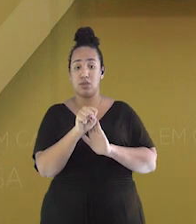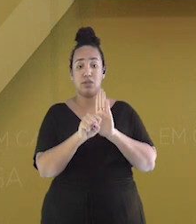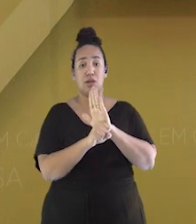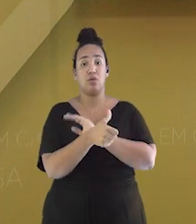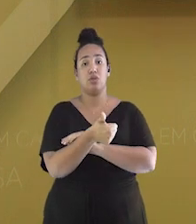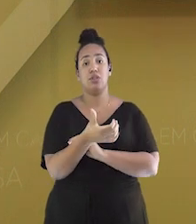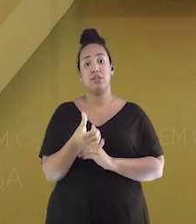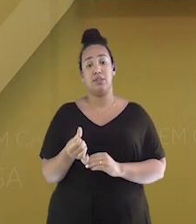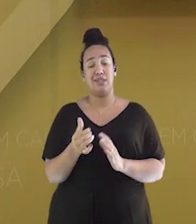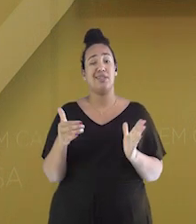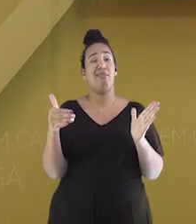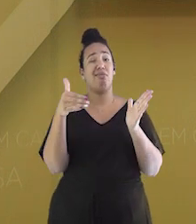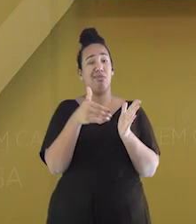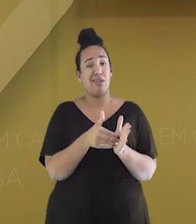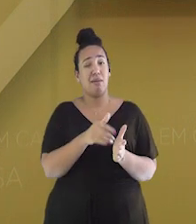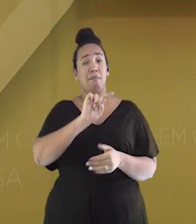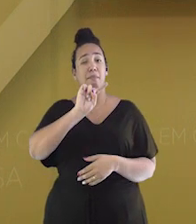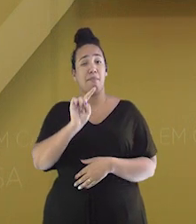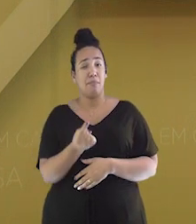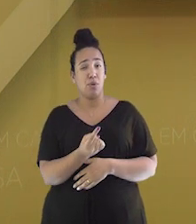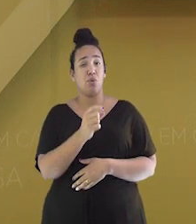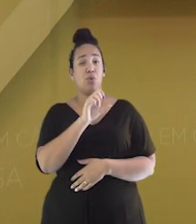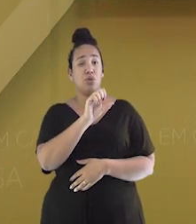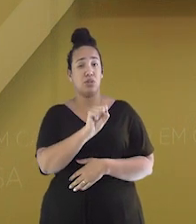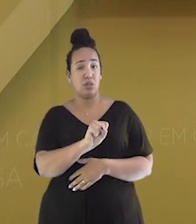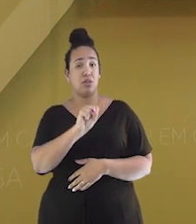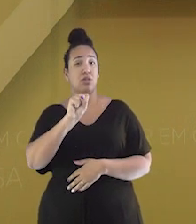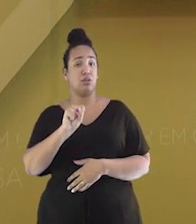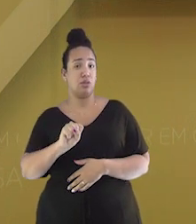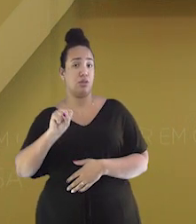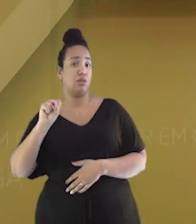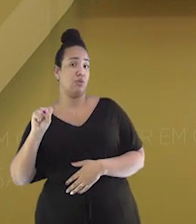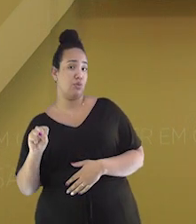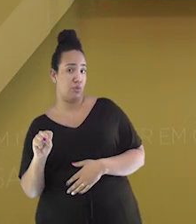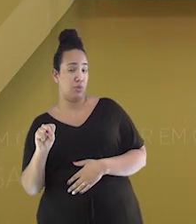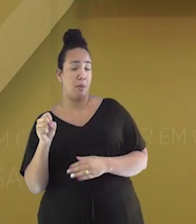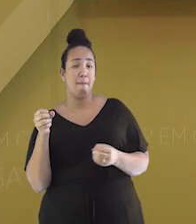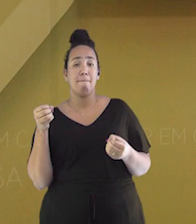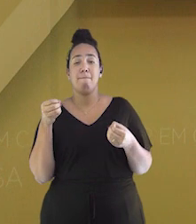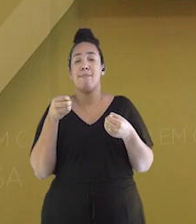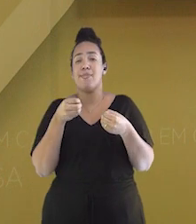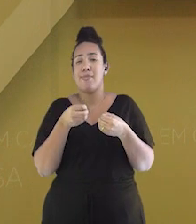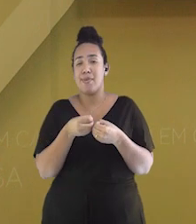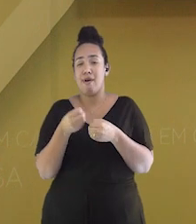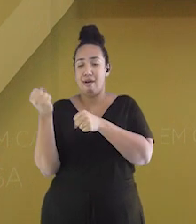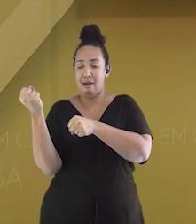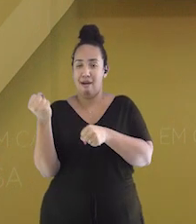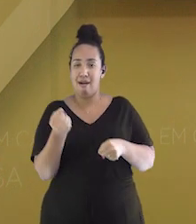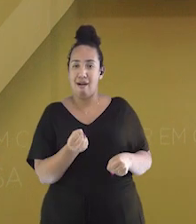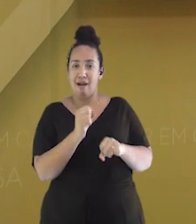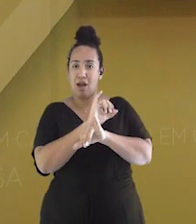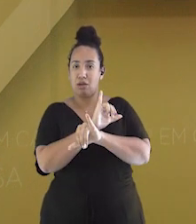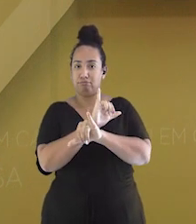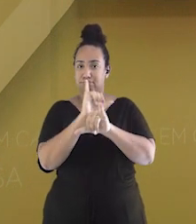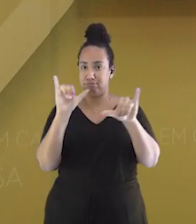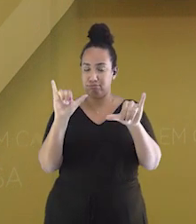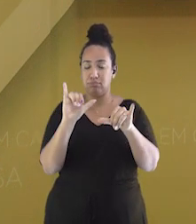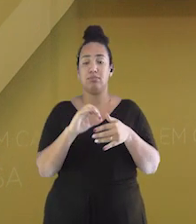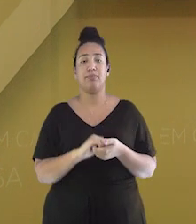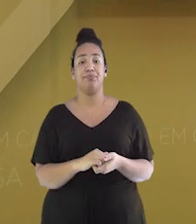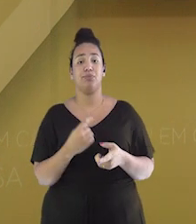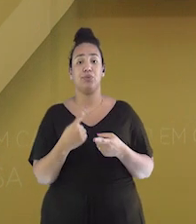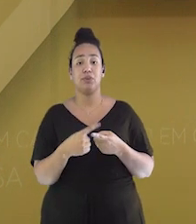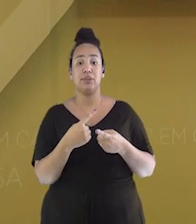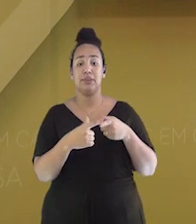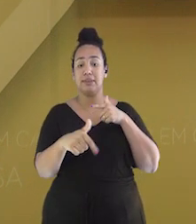formalmente até 1888, véspera da proclamação da República, sendo que a mão de obra escrava